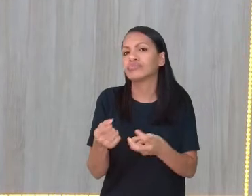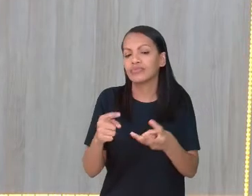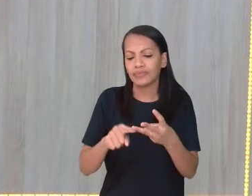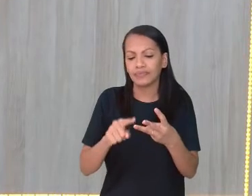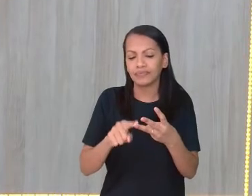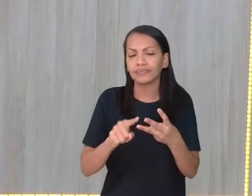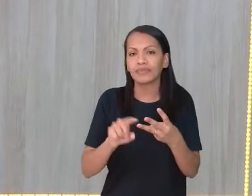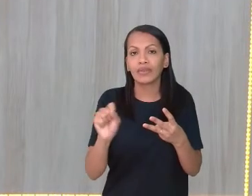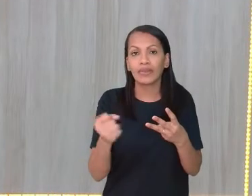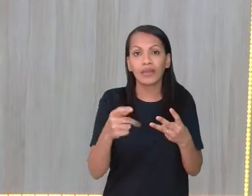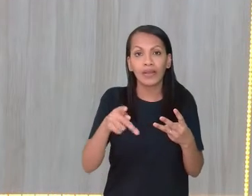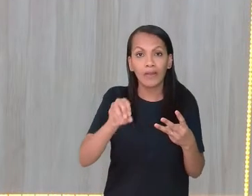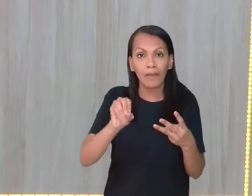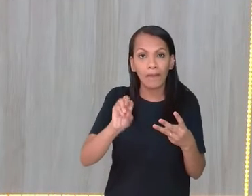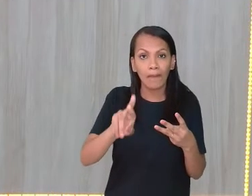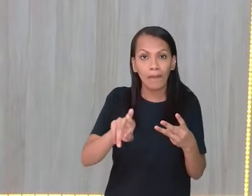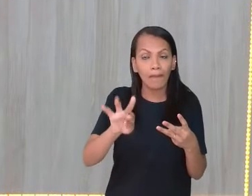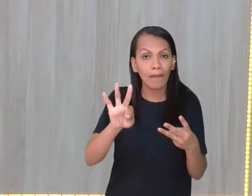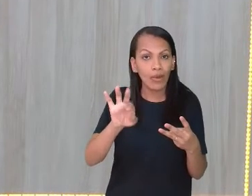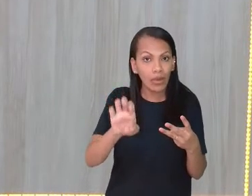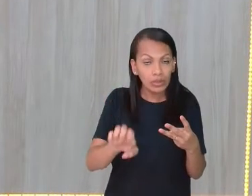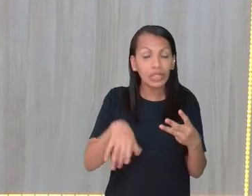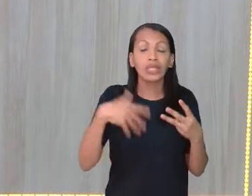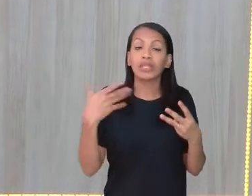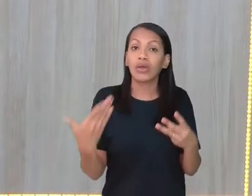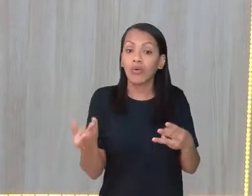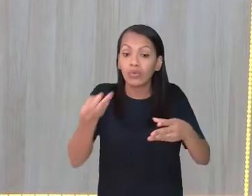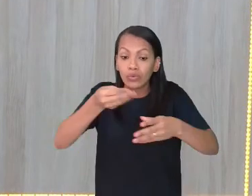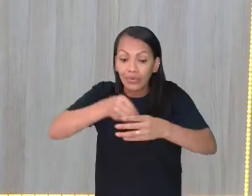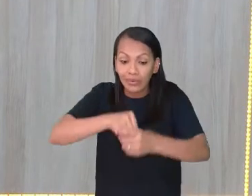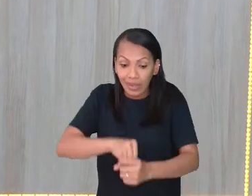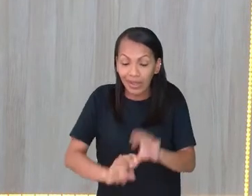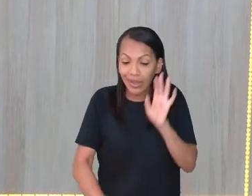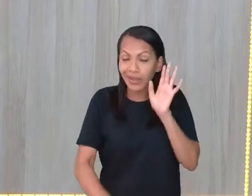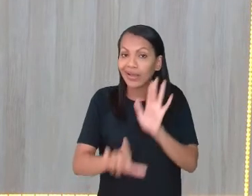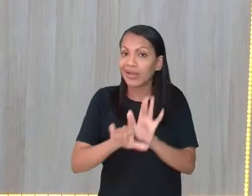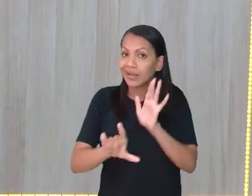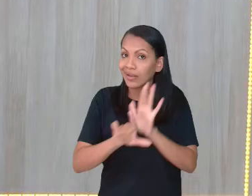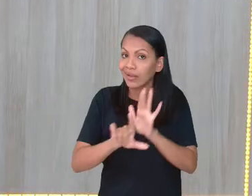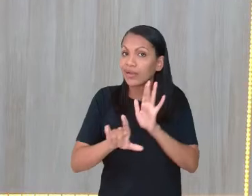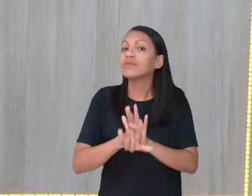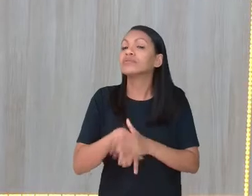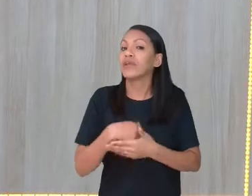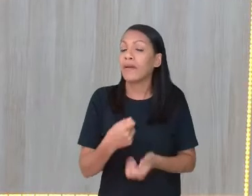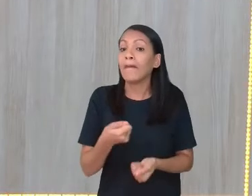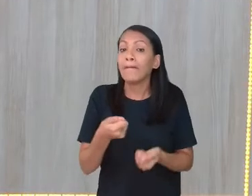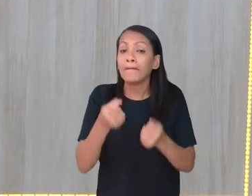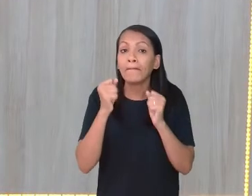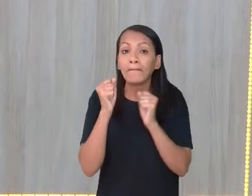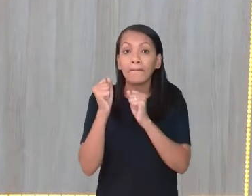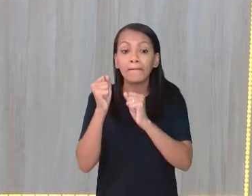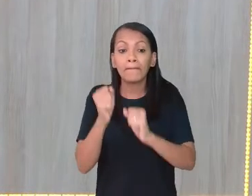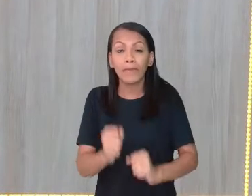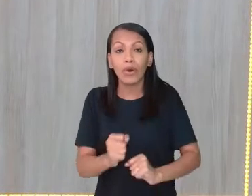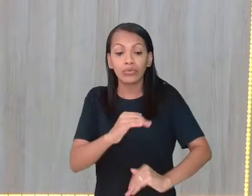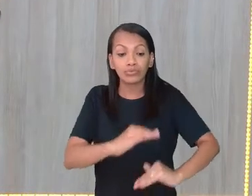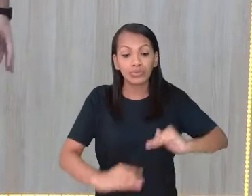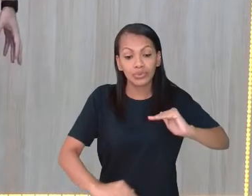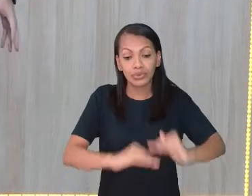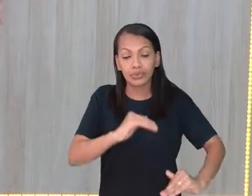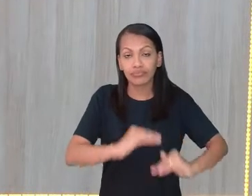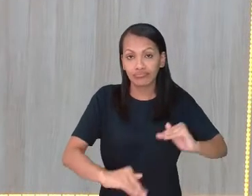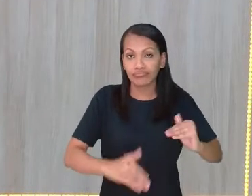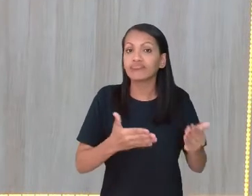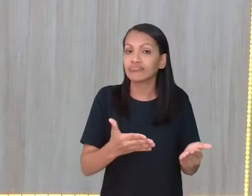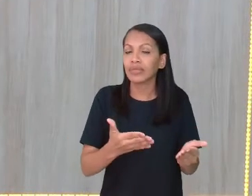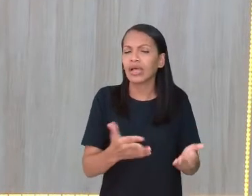também, dentro da nossa lei, aí a autonomia em relação ao seu funcionamento.